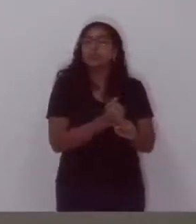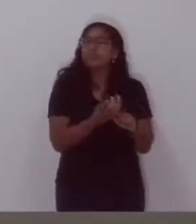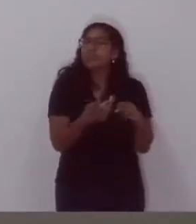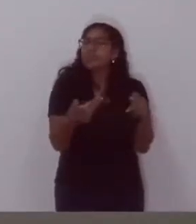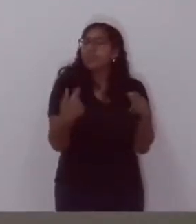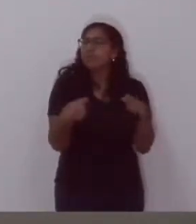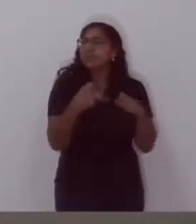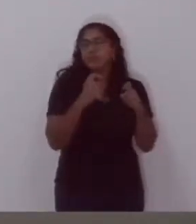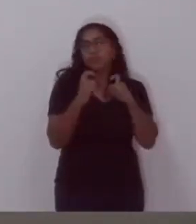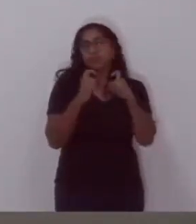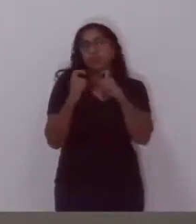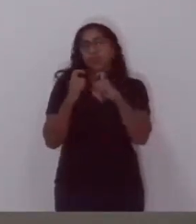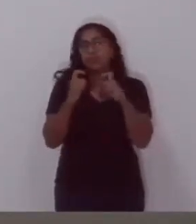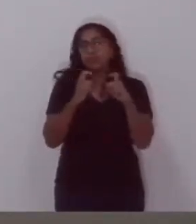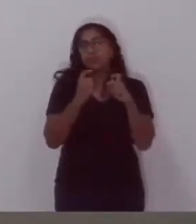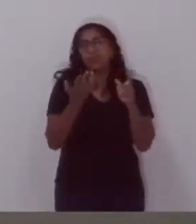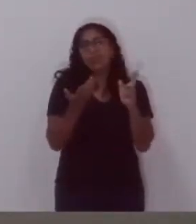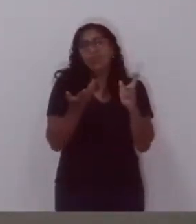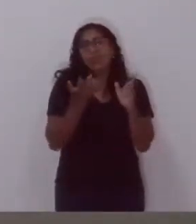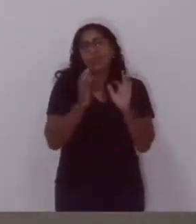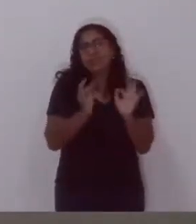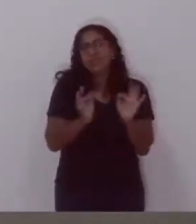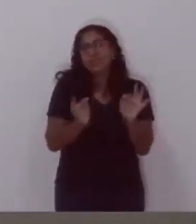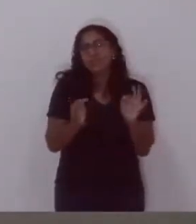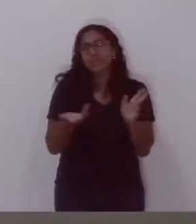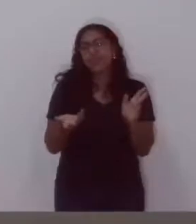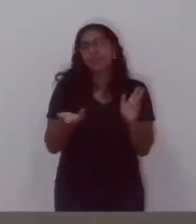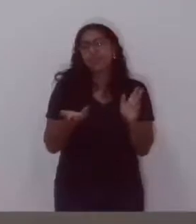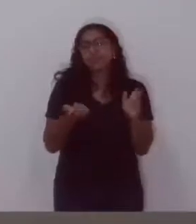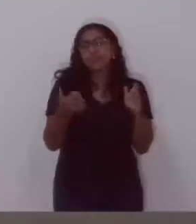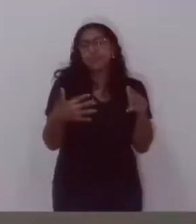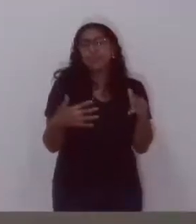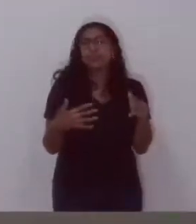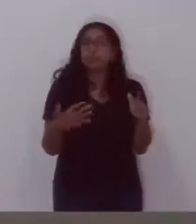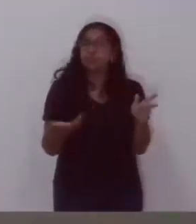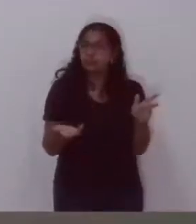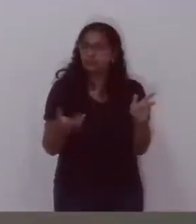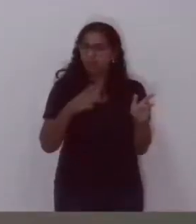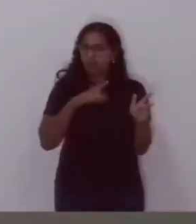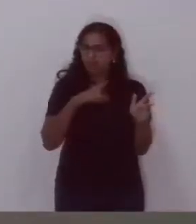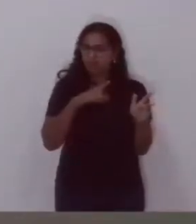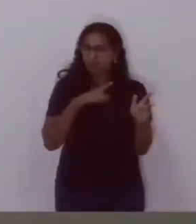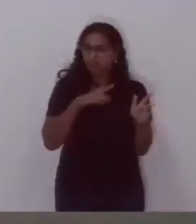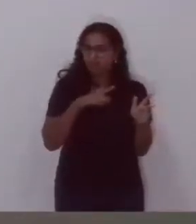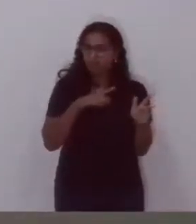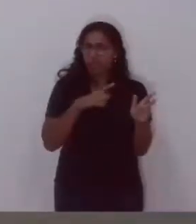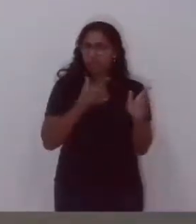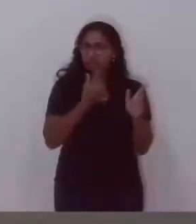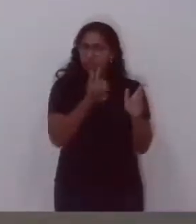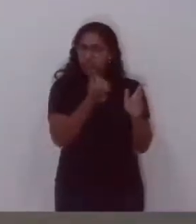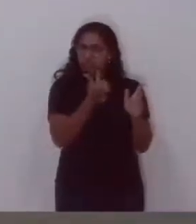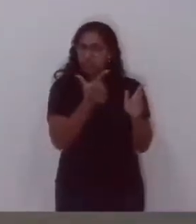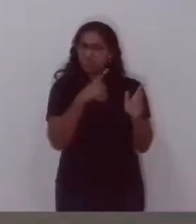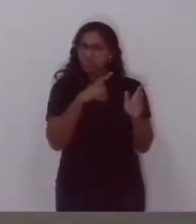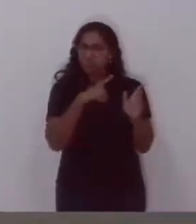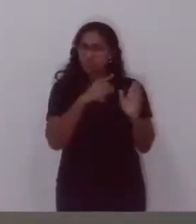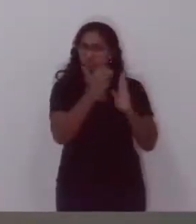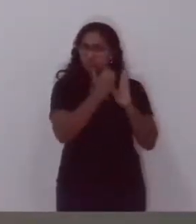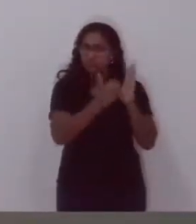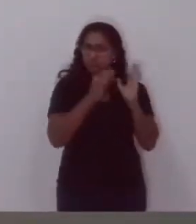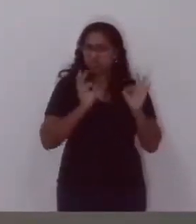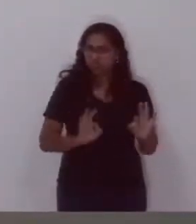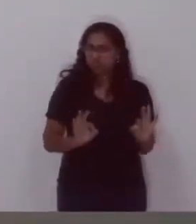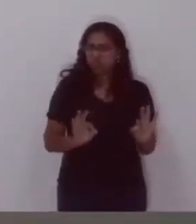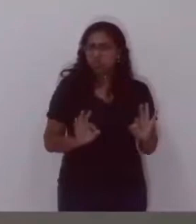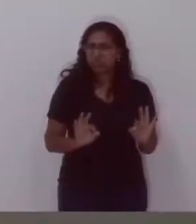município. Porque é simples chegar aqui e falar, não temos que fazer, mas espera aí, tem orçamento, tem ficha para isso, saber como que funciona